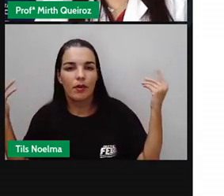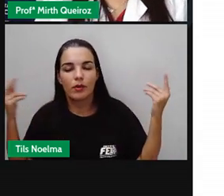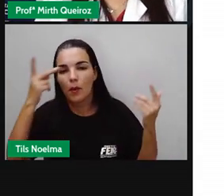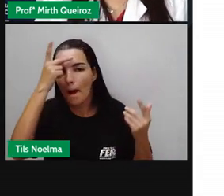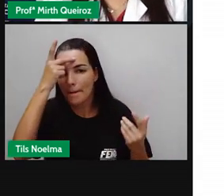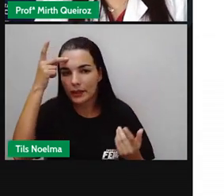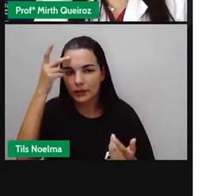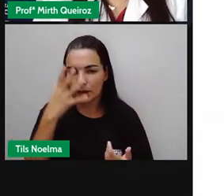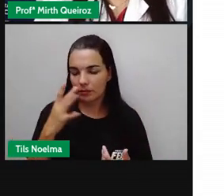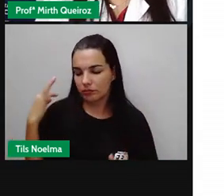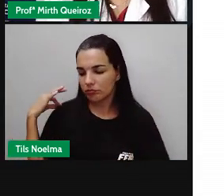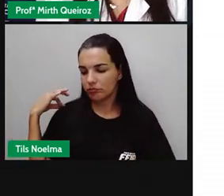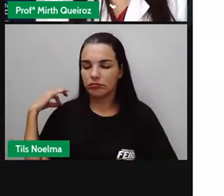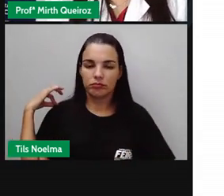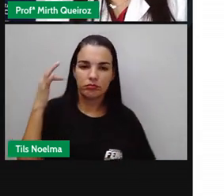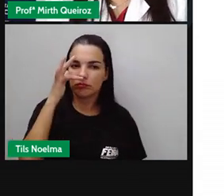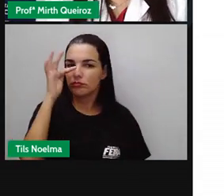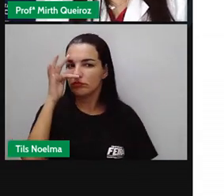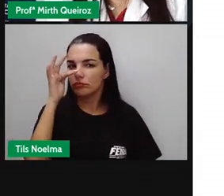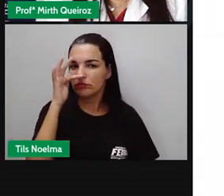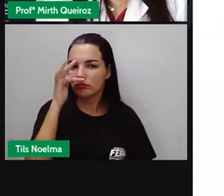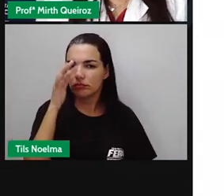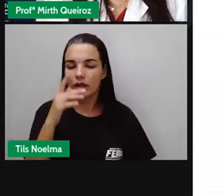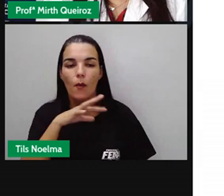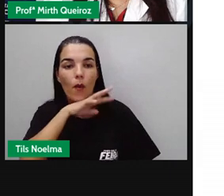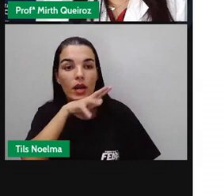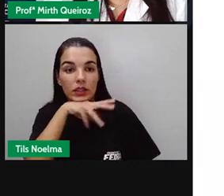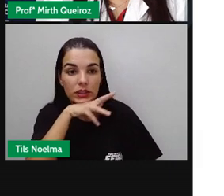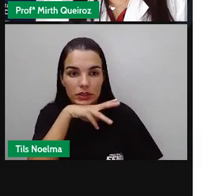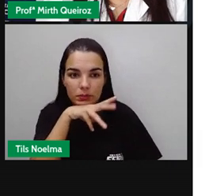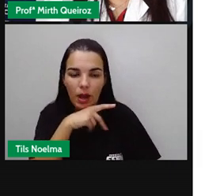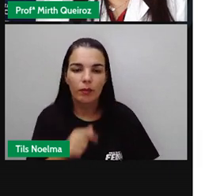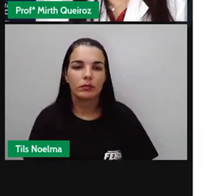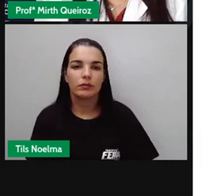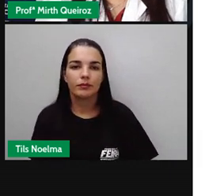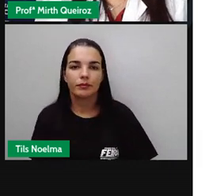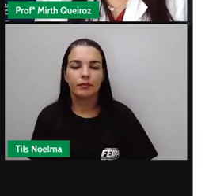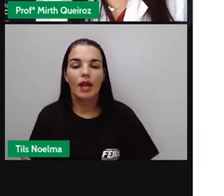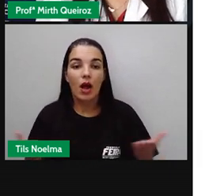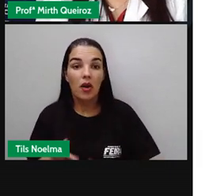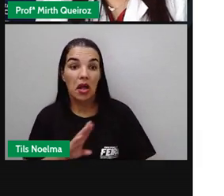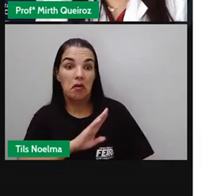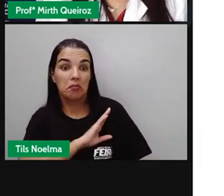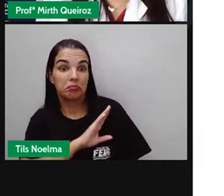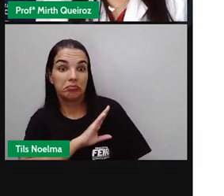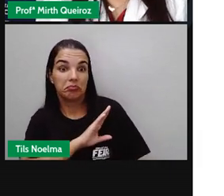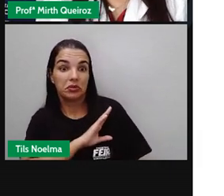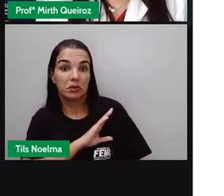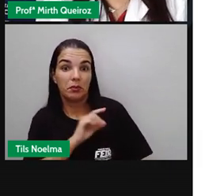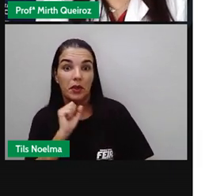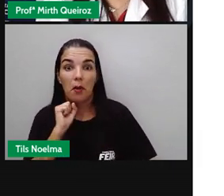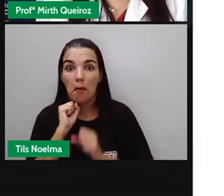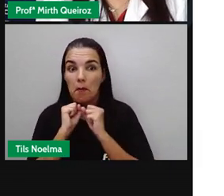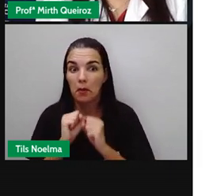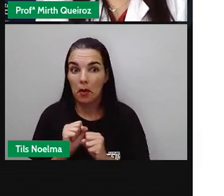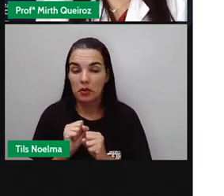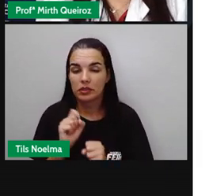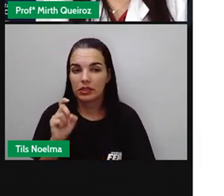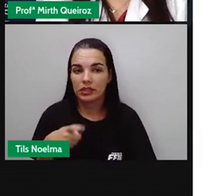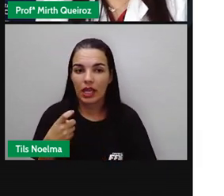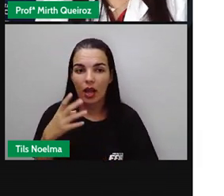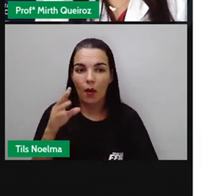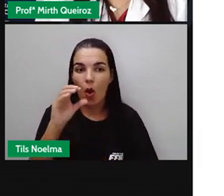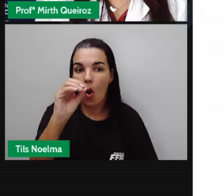um velho homem, um nobre cavaleiro ou um animal. Na caixa, um inimigo,